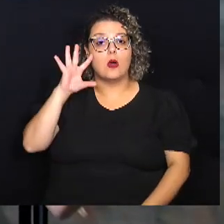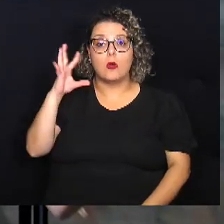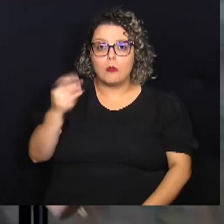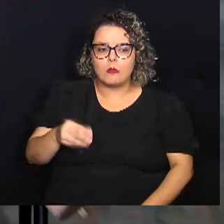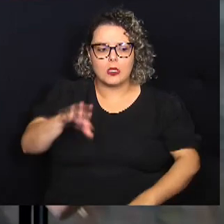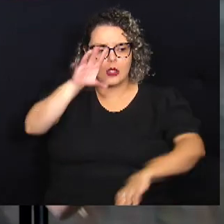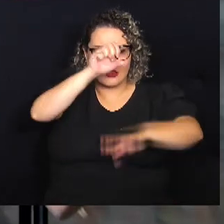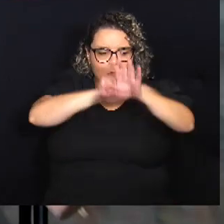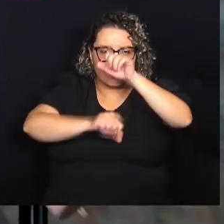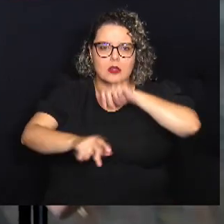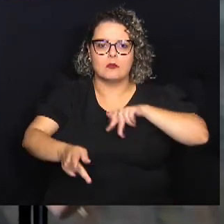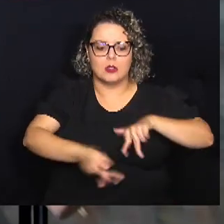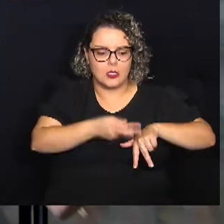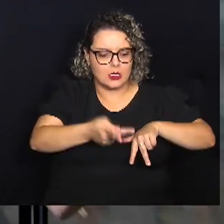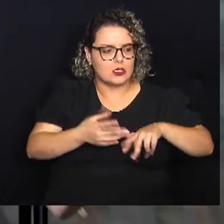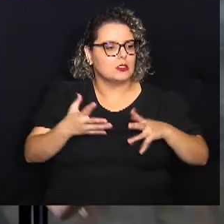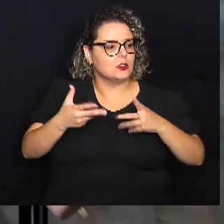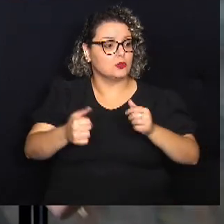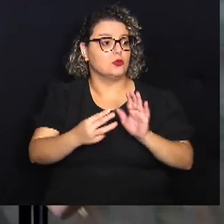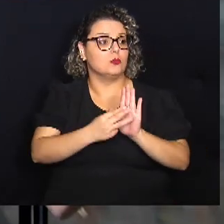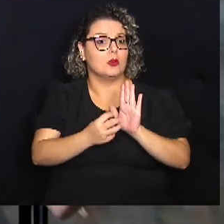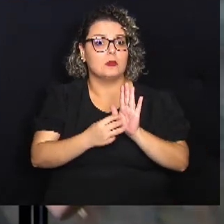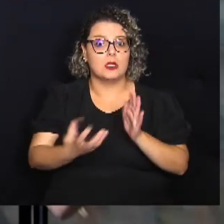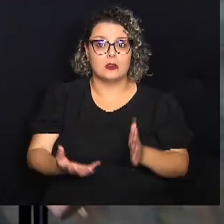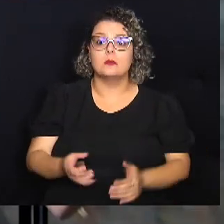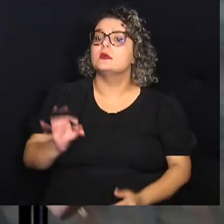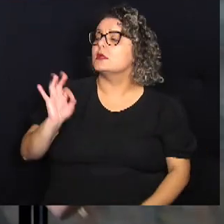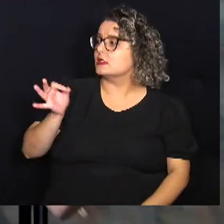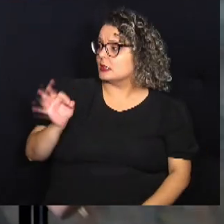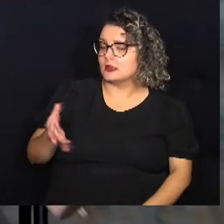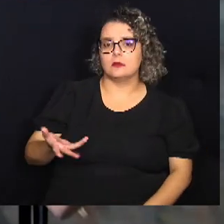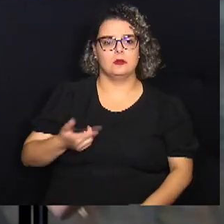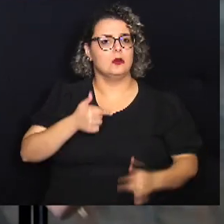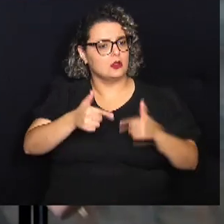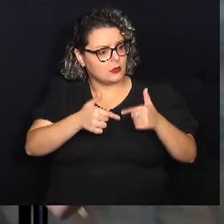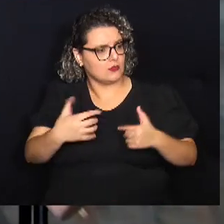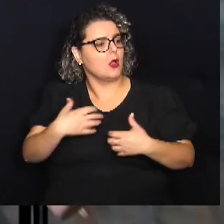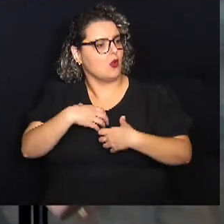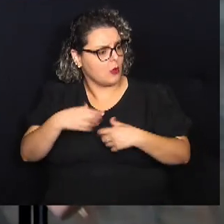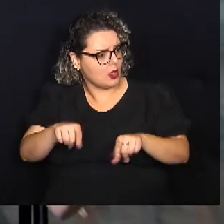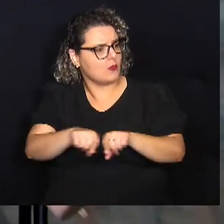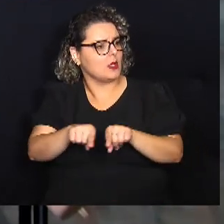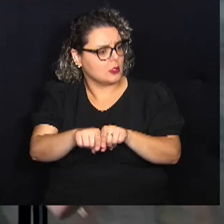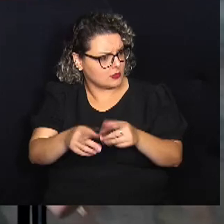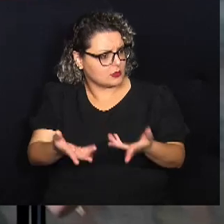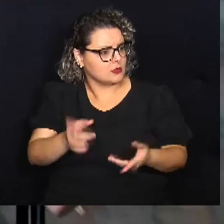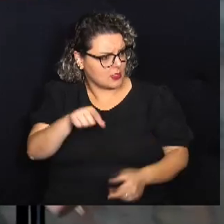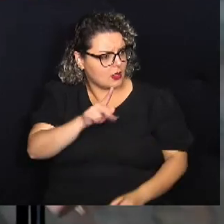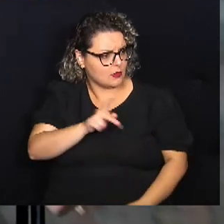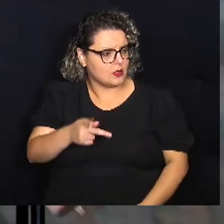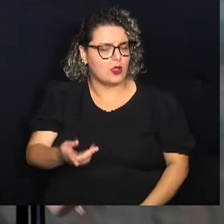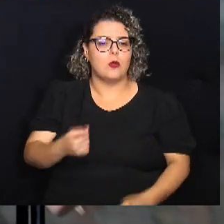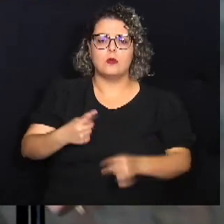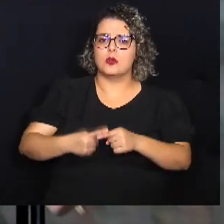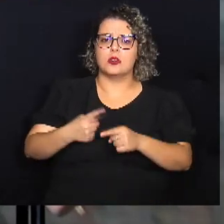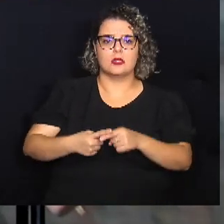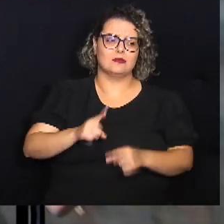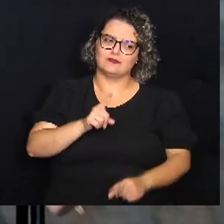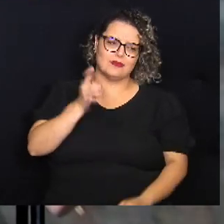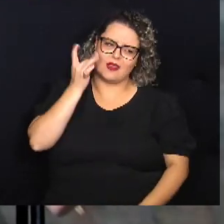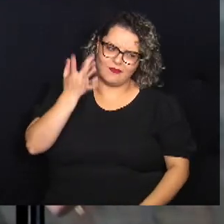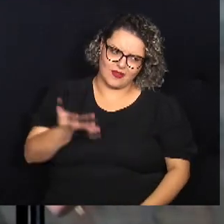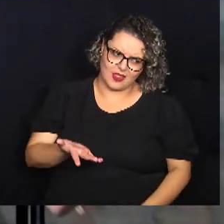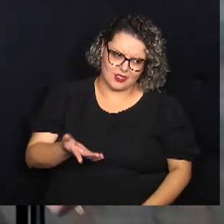que está falando, tem toda uma metodologia. Isso e até a questão de trabalhar o lado emocional também, né, é. professora? Porque certamente não é fácil